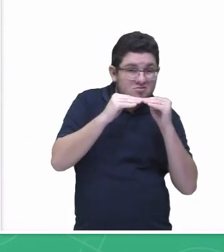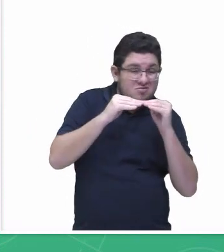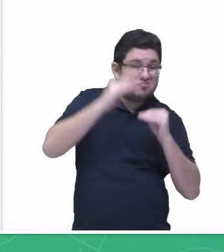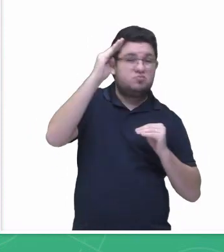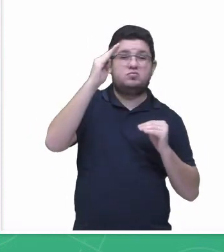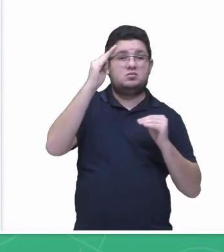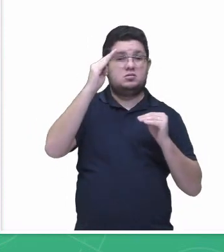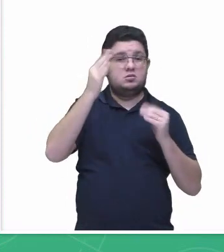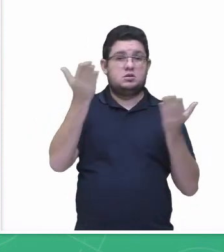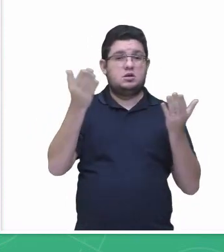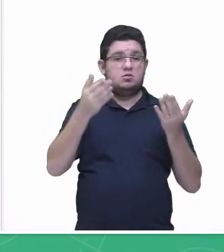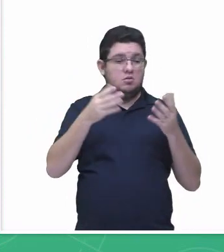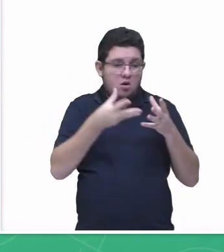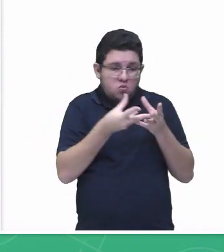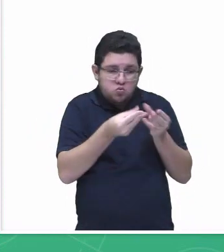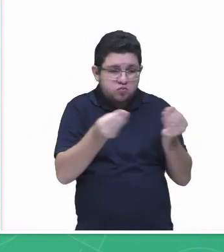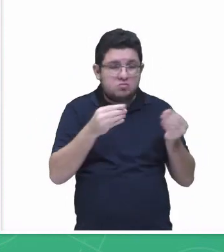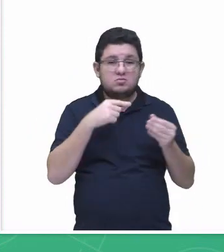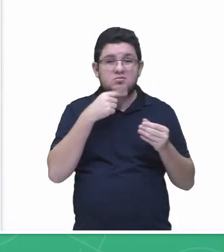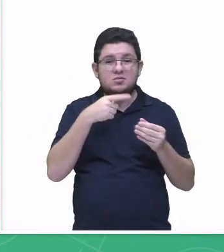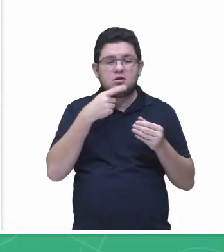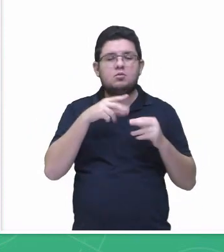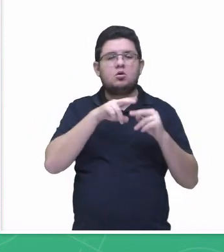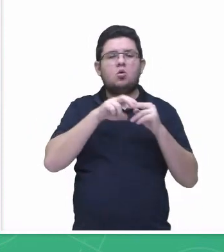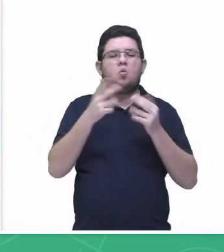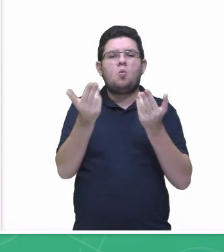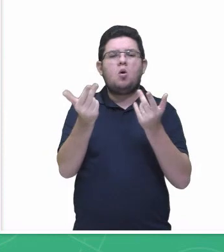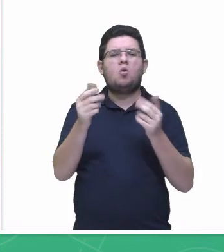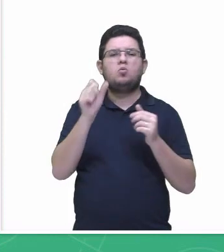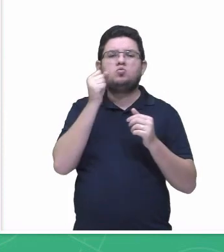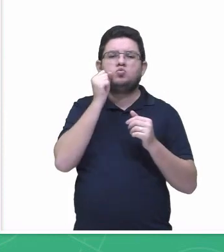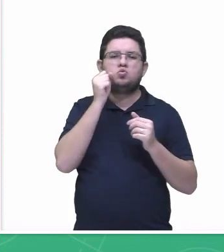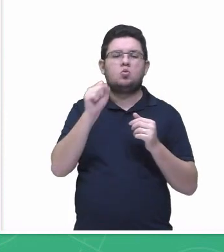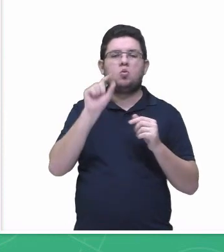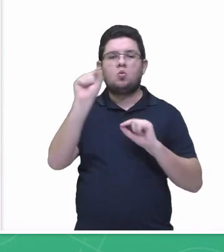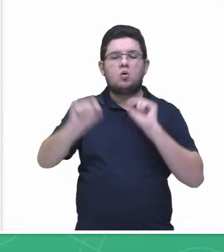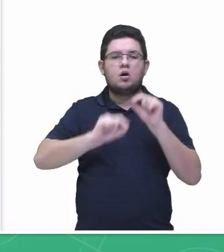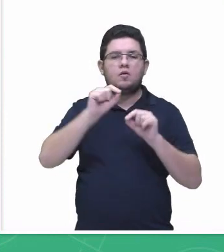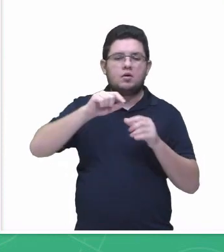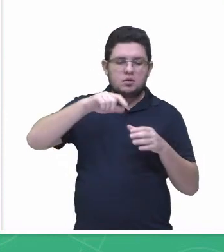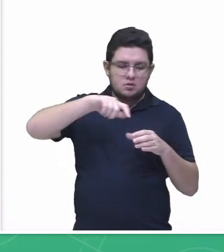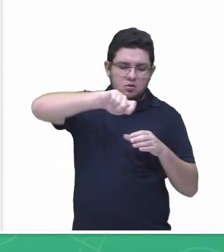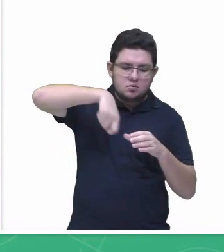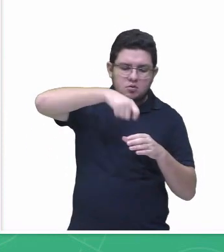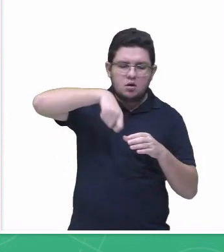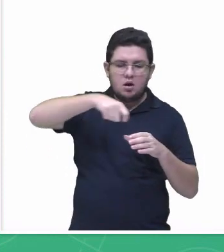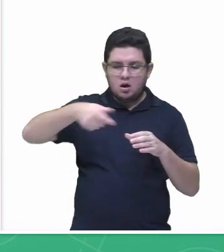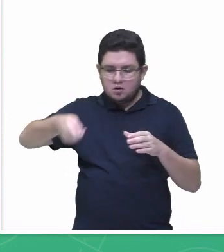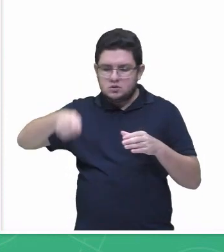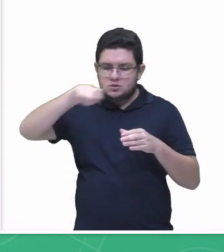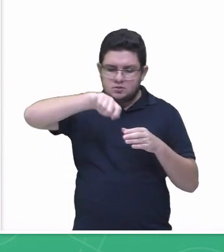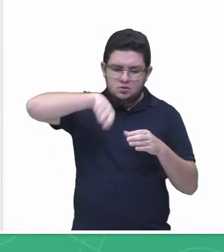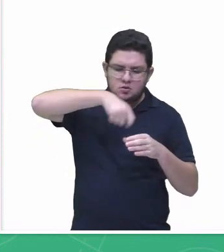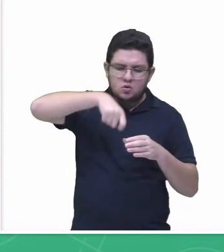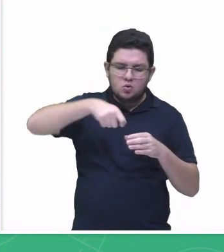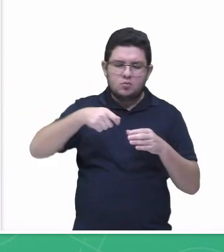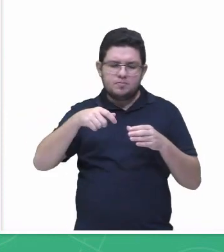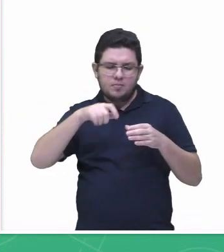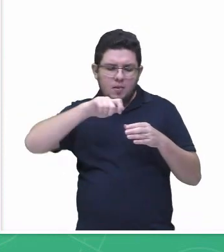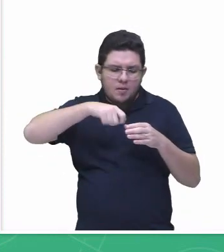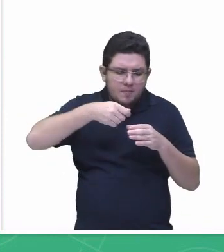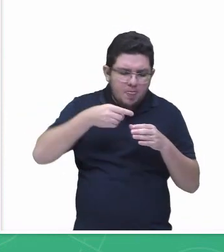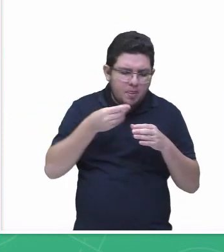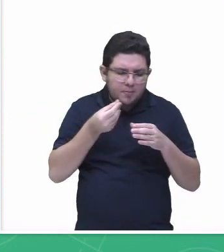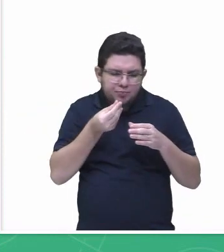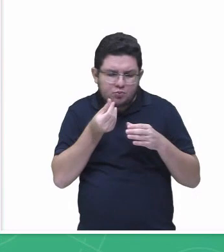para dissolver. A mesma coisa acontece com o suco. Você vai lá, prepara um suco, coloca açúcar, prova, ficou bom. Ou